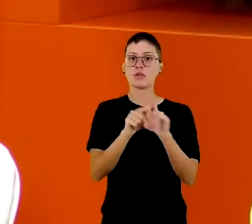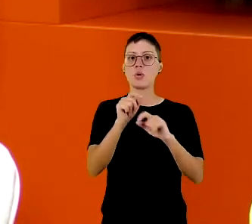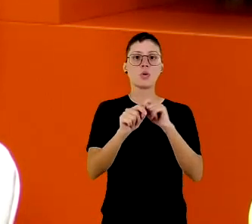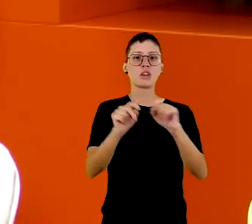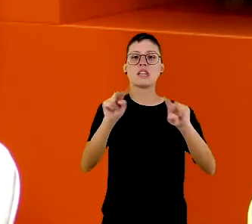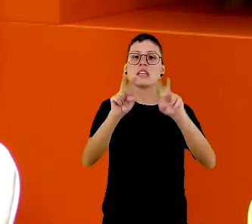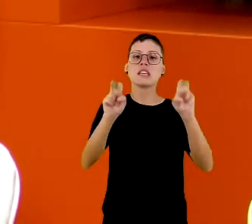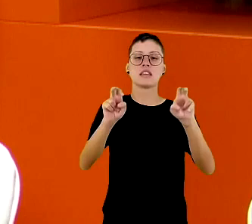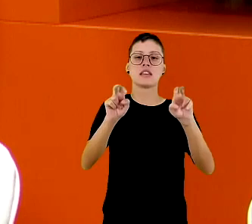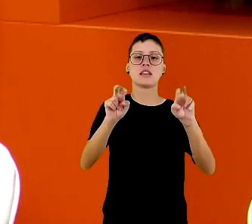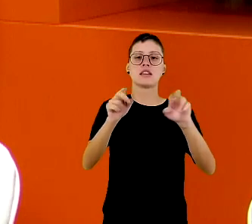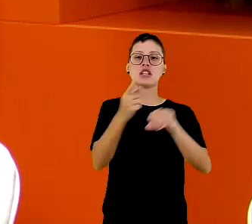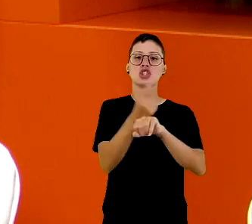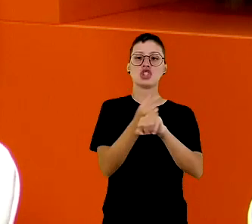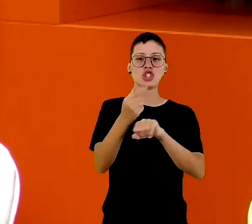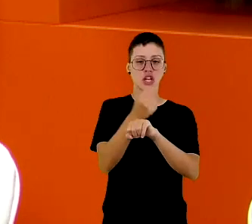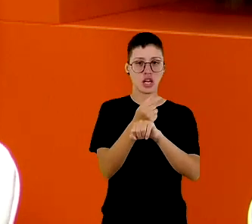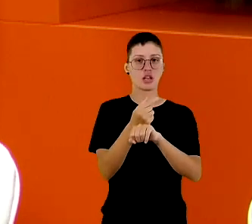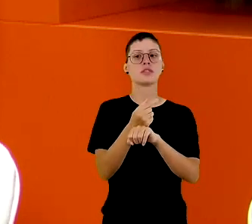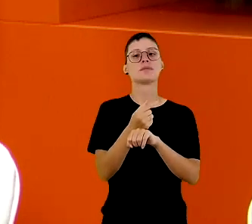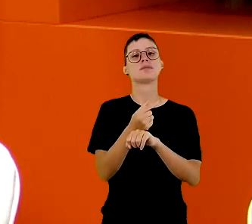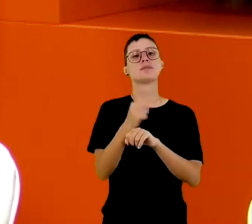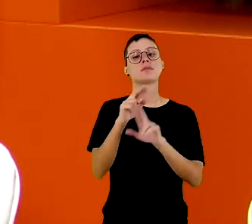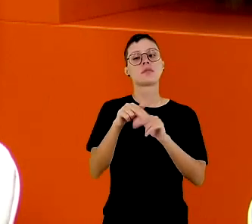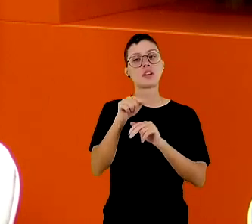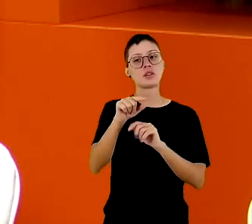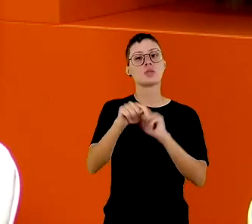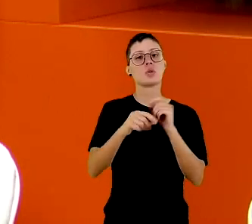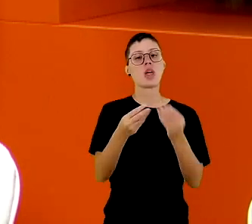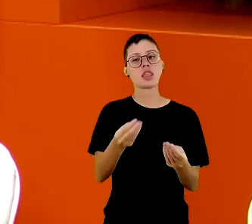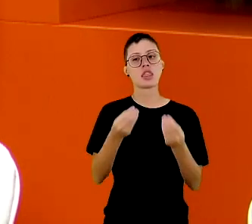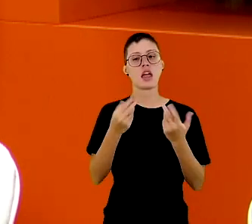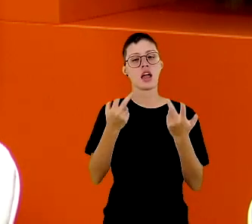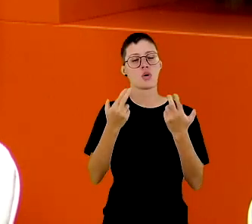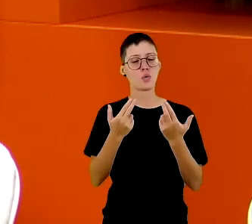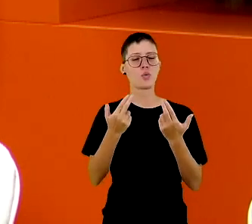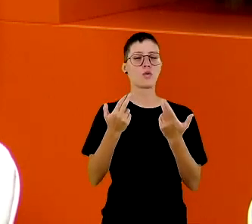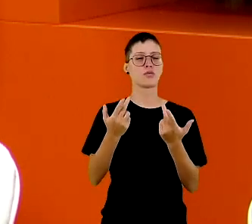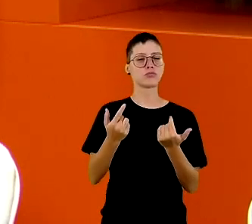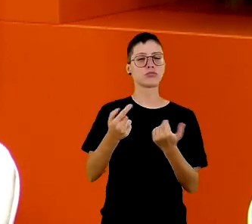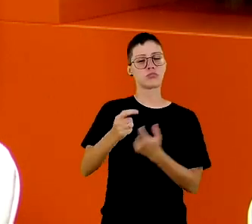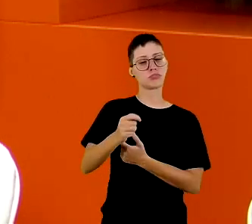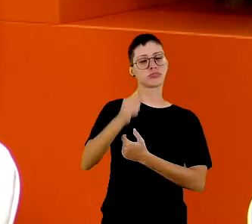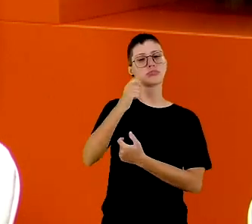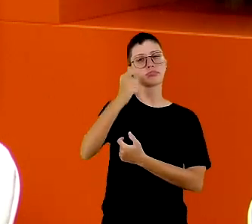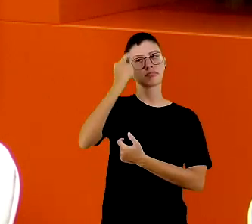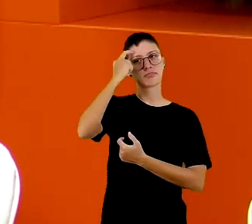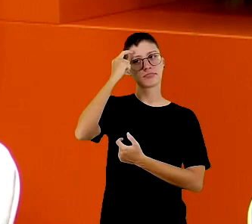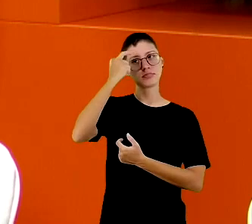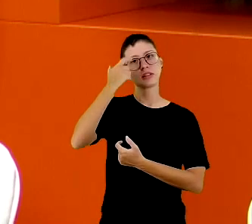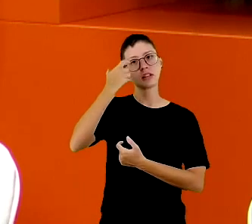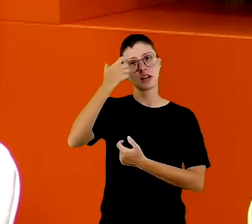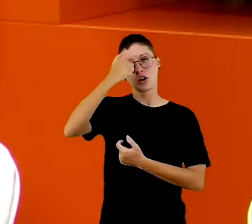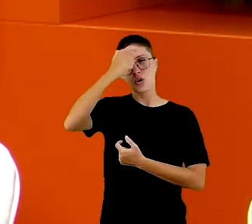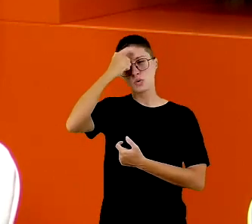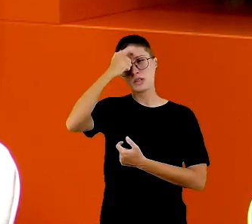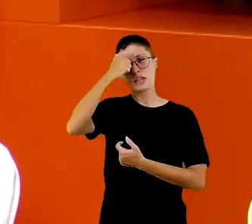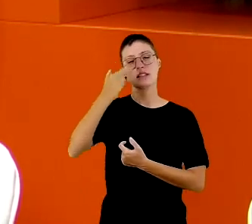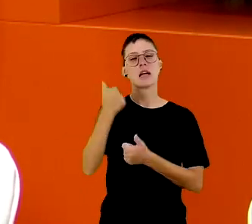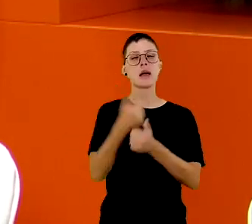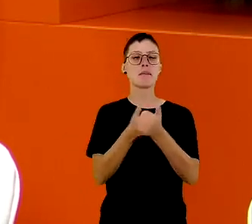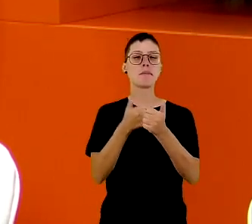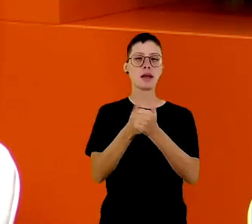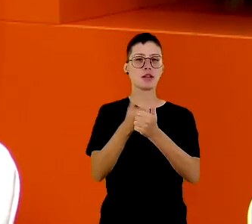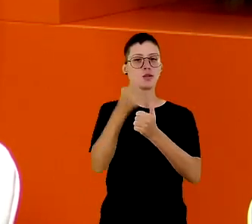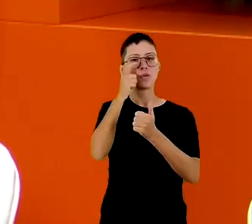né? Então, isso já dá um grauzinho para a gente, da gente chegar ali perto das instituições